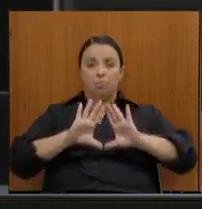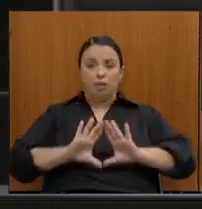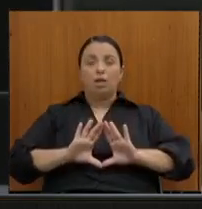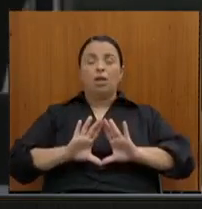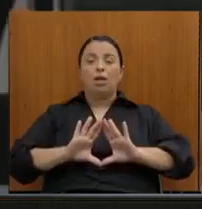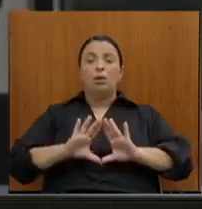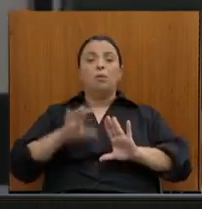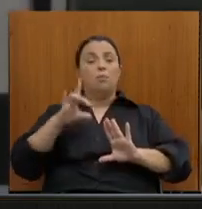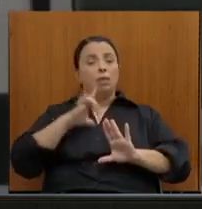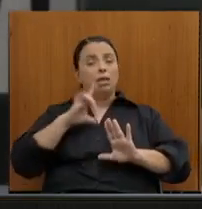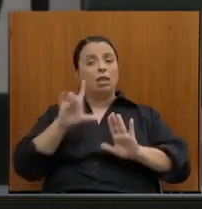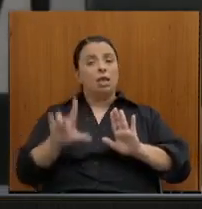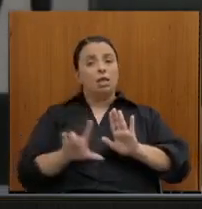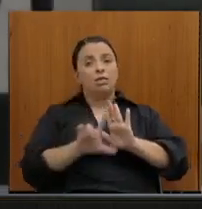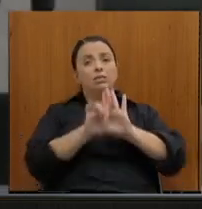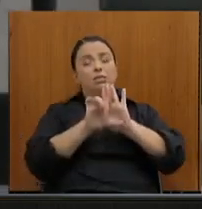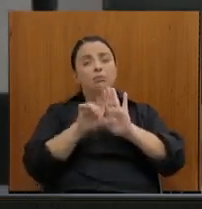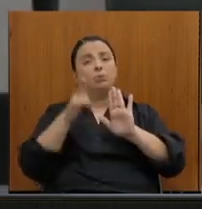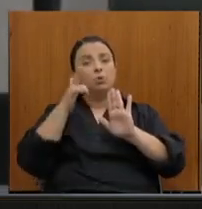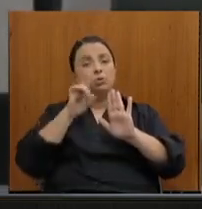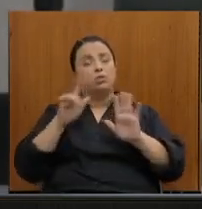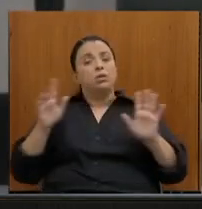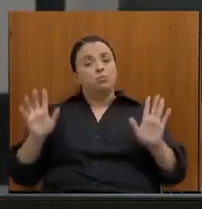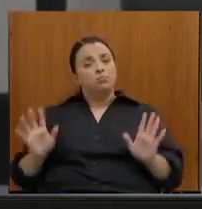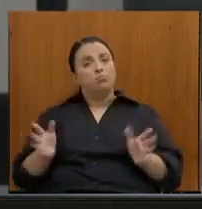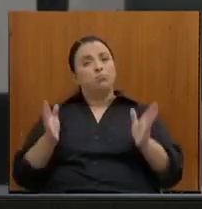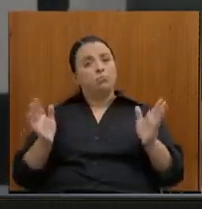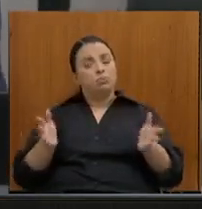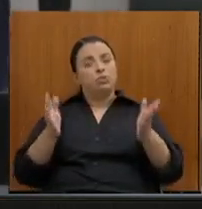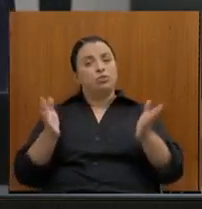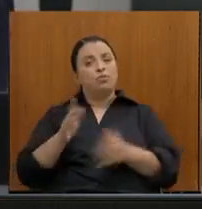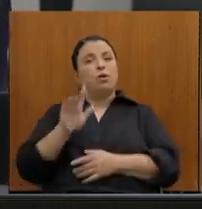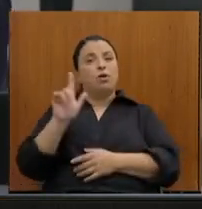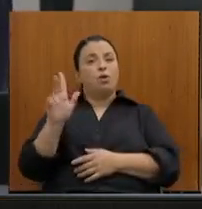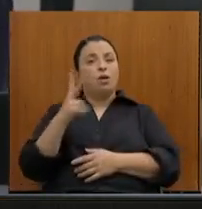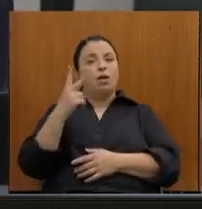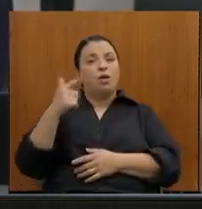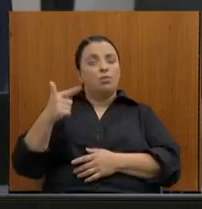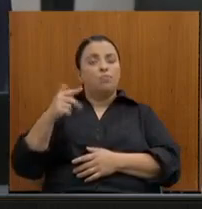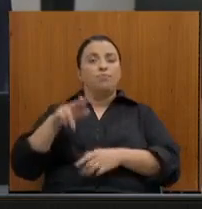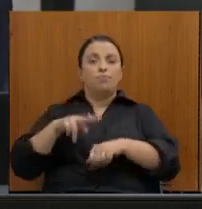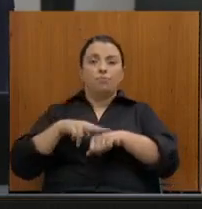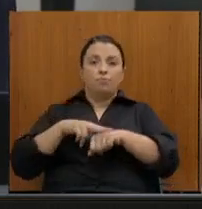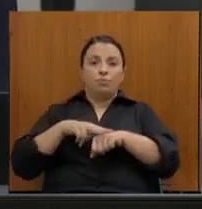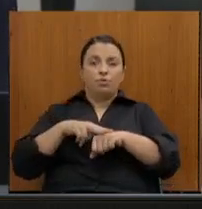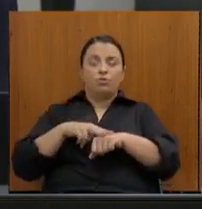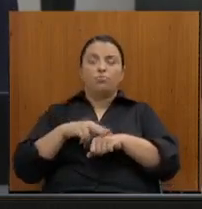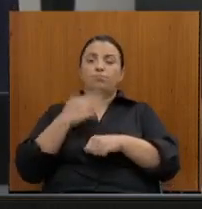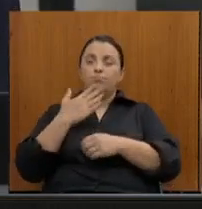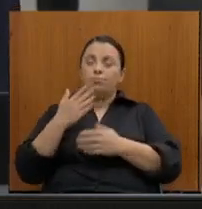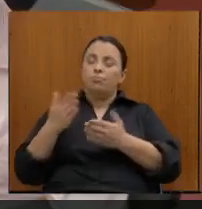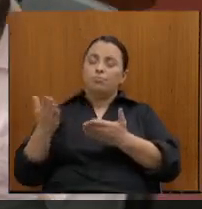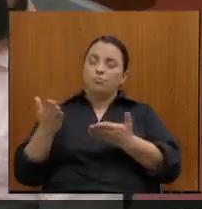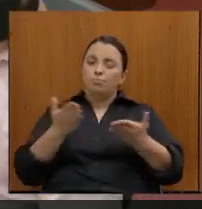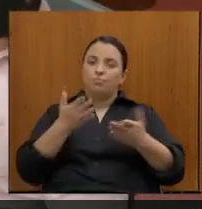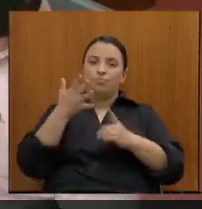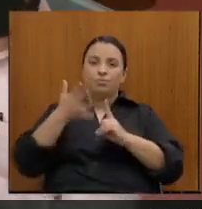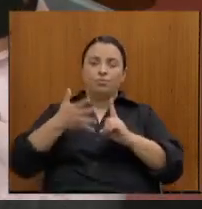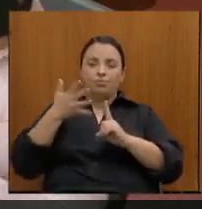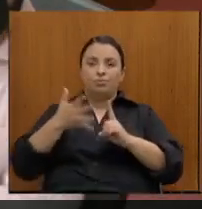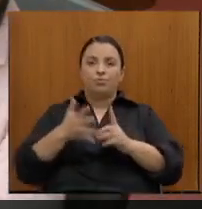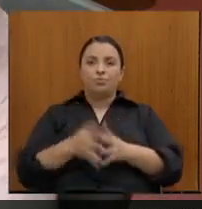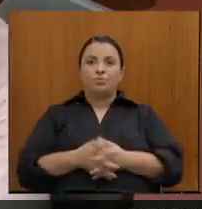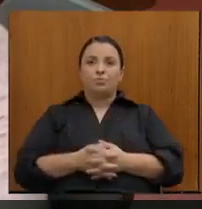até as leis para incentivar na hidrogênio Verde então por favor e vamos